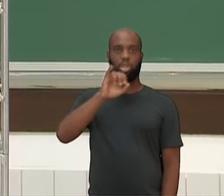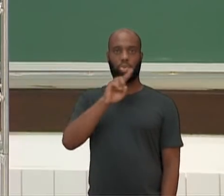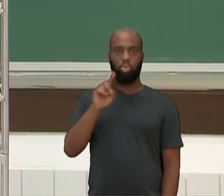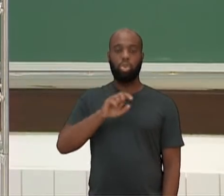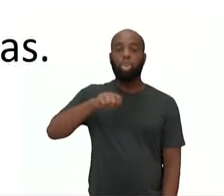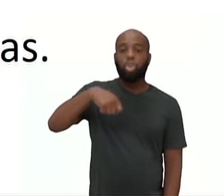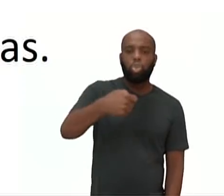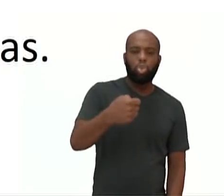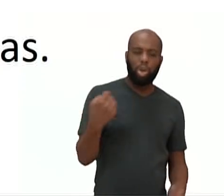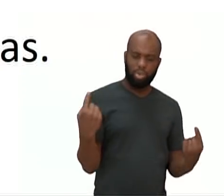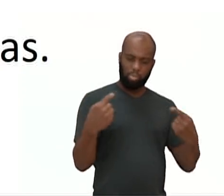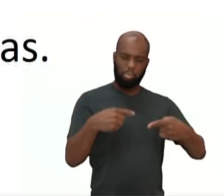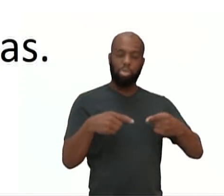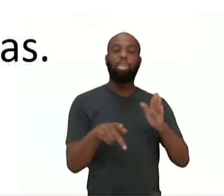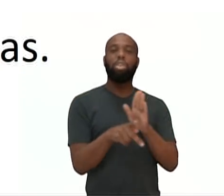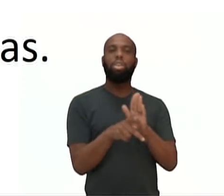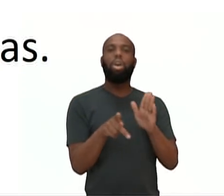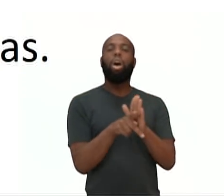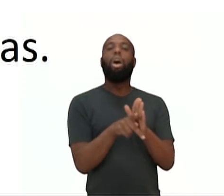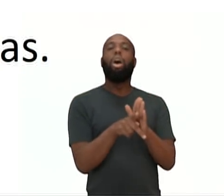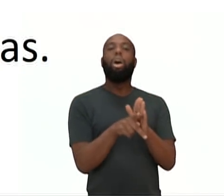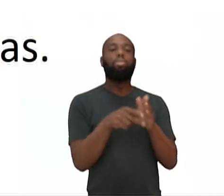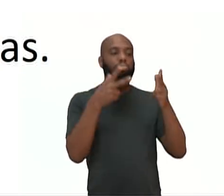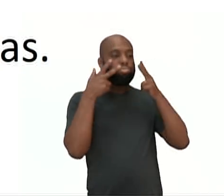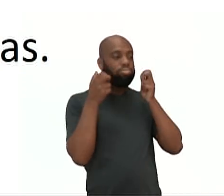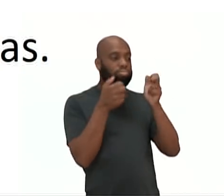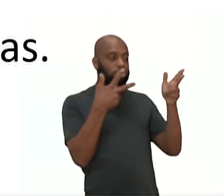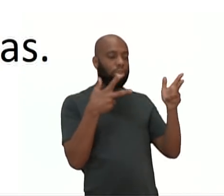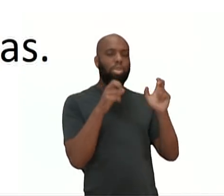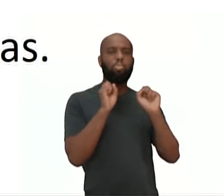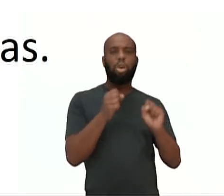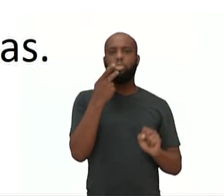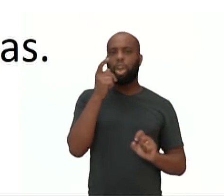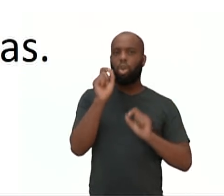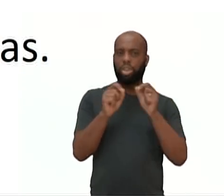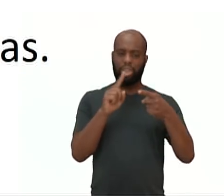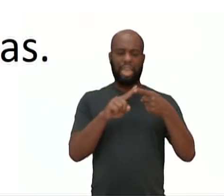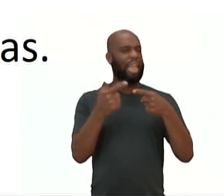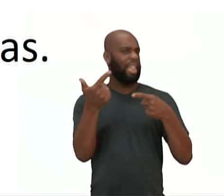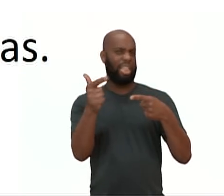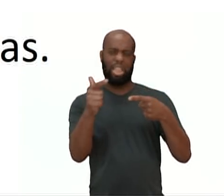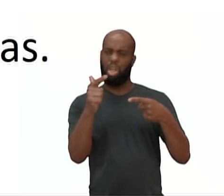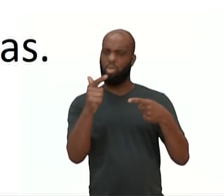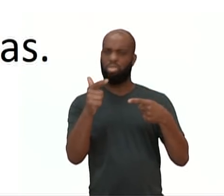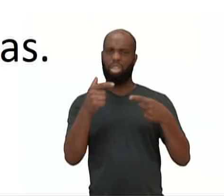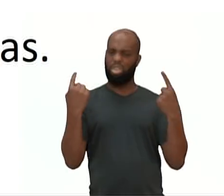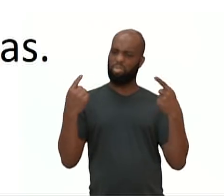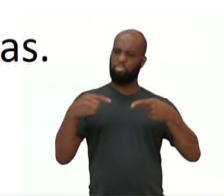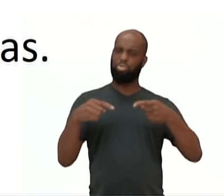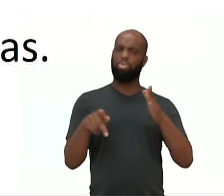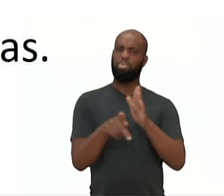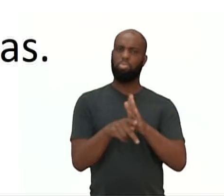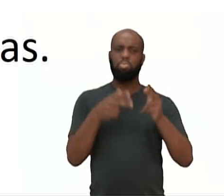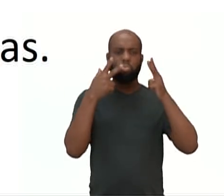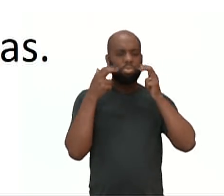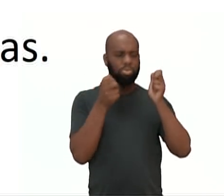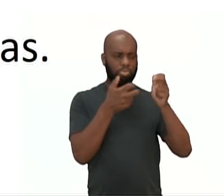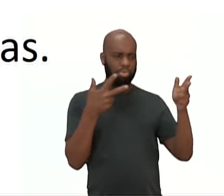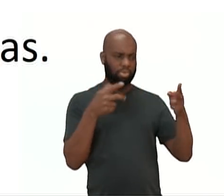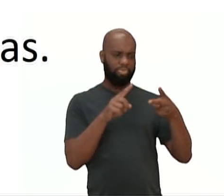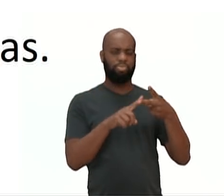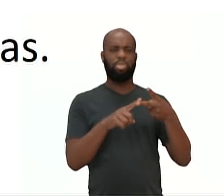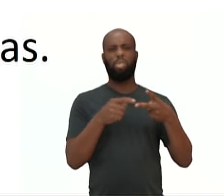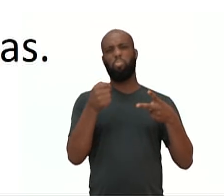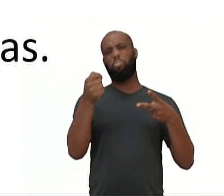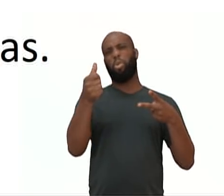indígenas, podemos afirmar que não existem, né? Não existe jogo indígena. São pouquíssimos,